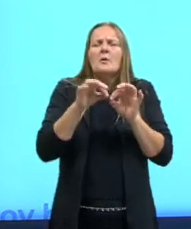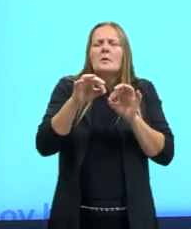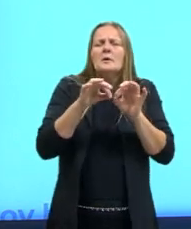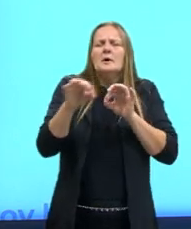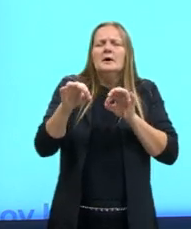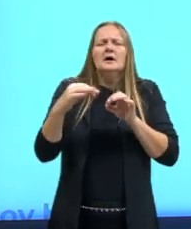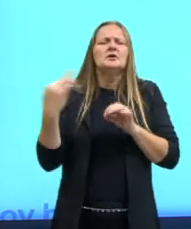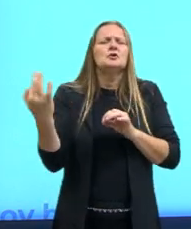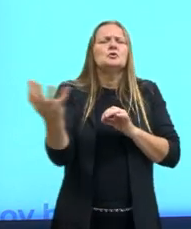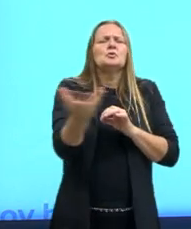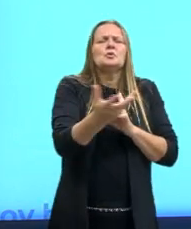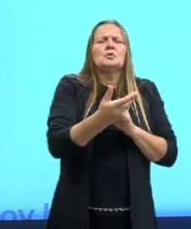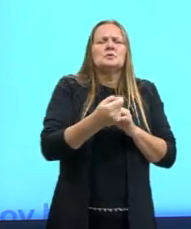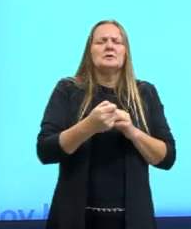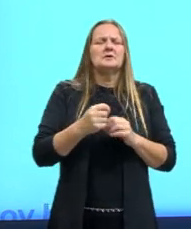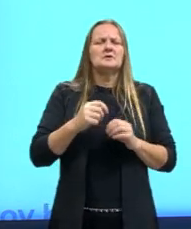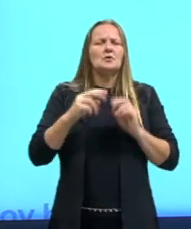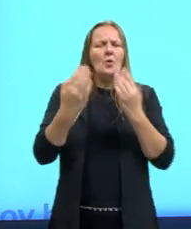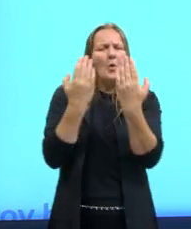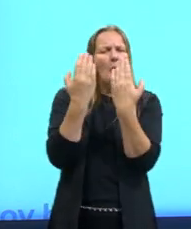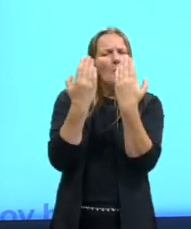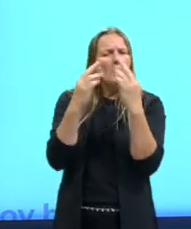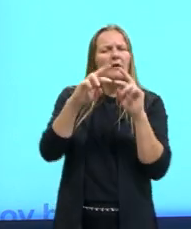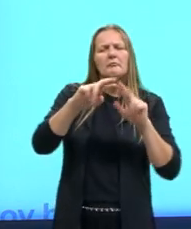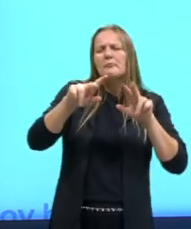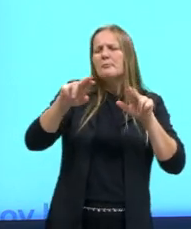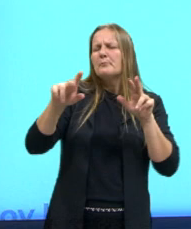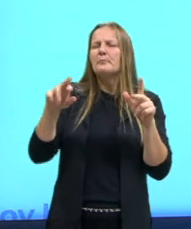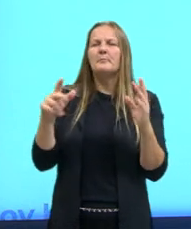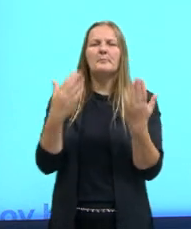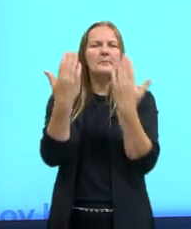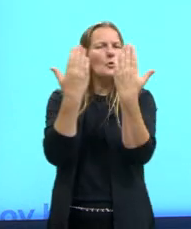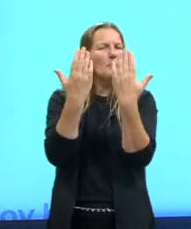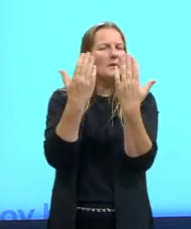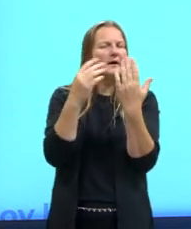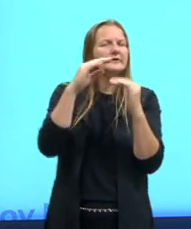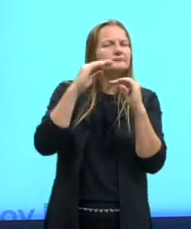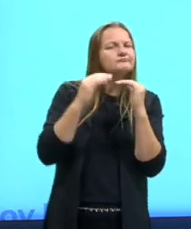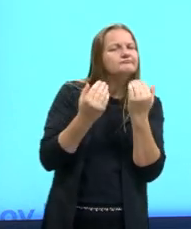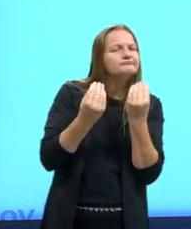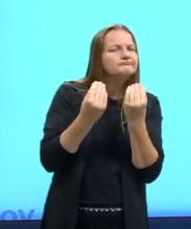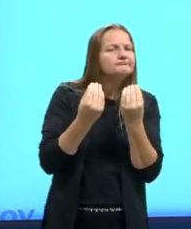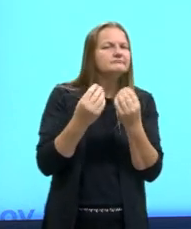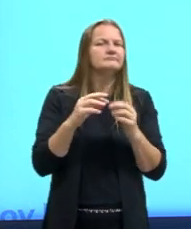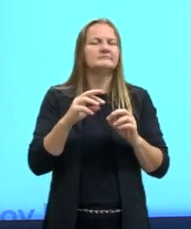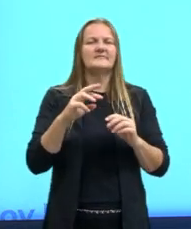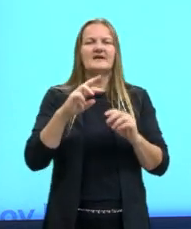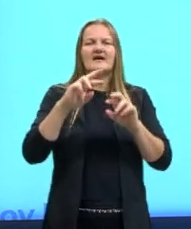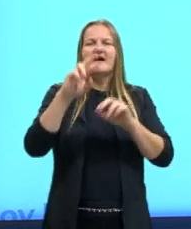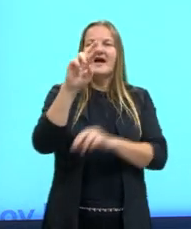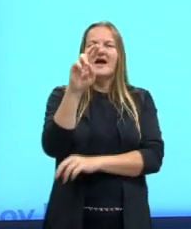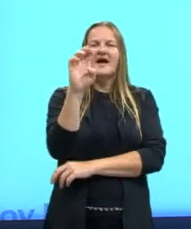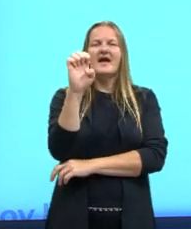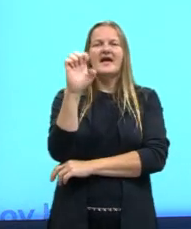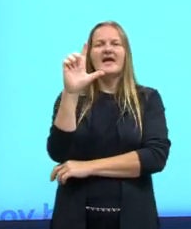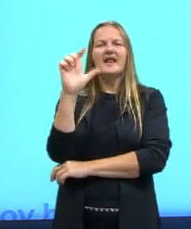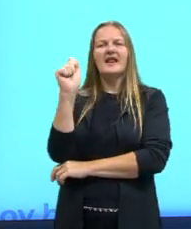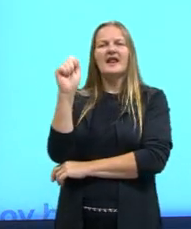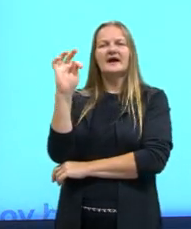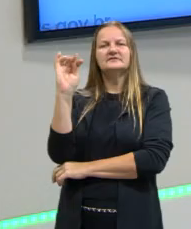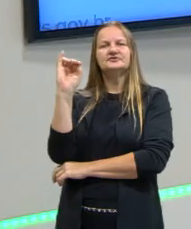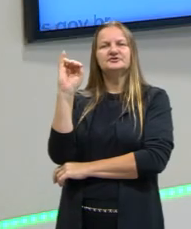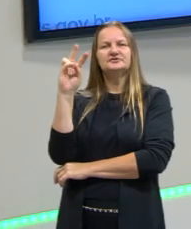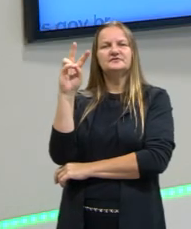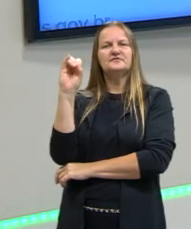as coisas tão tudo é relativo nessa frase eu Protágoras relativiza tudo a